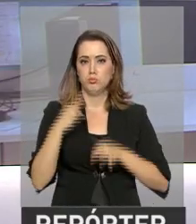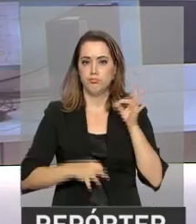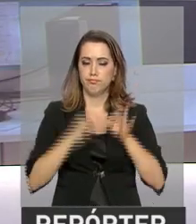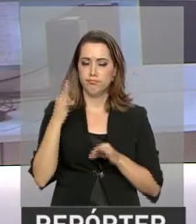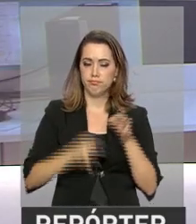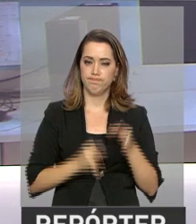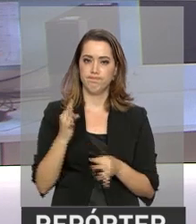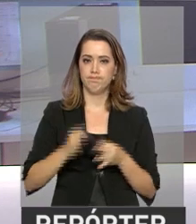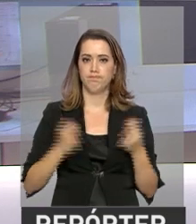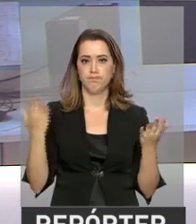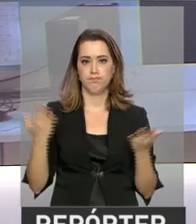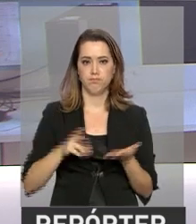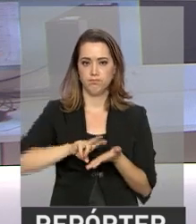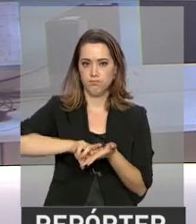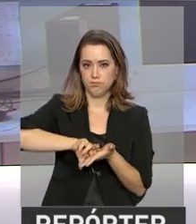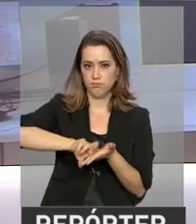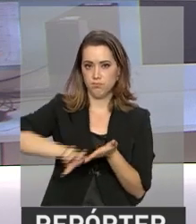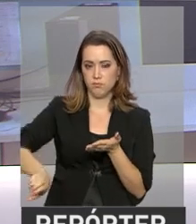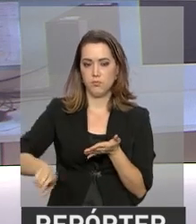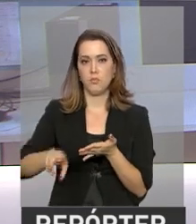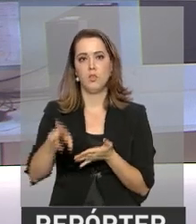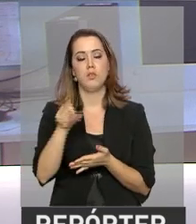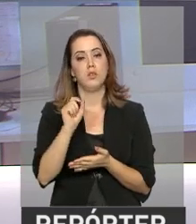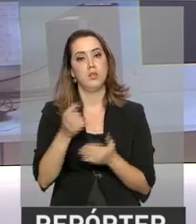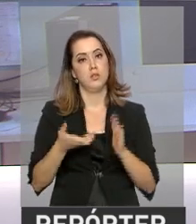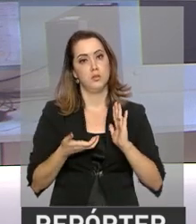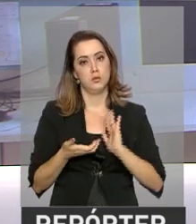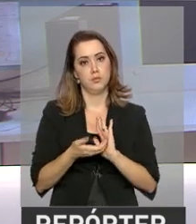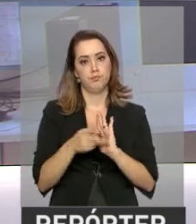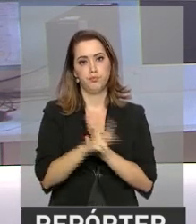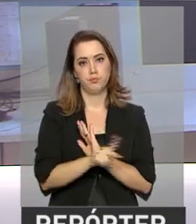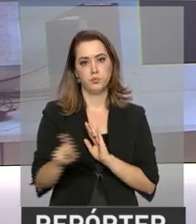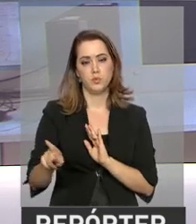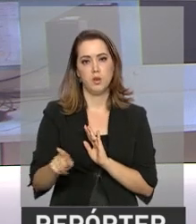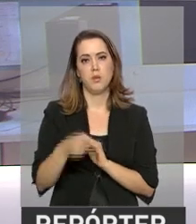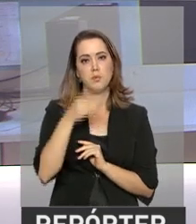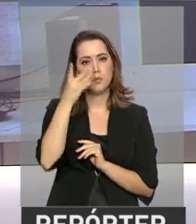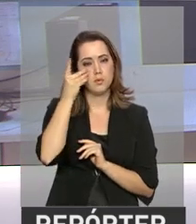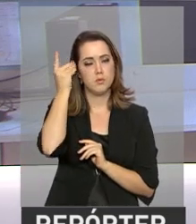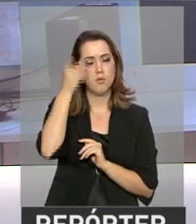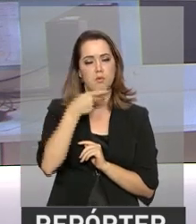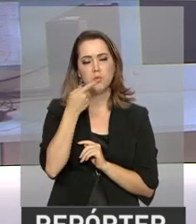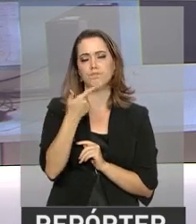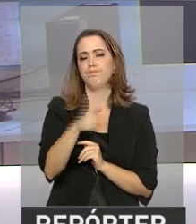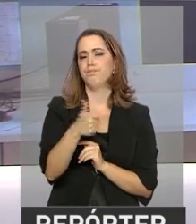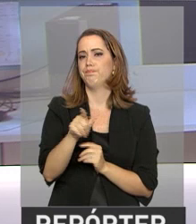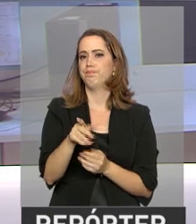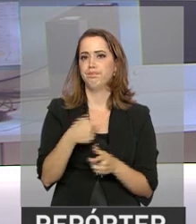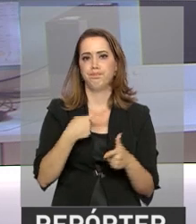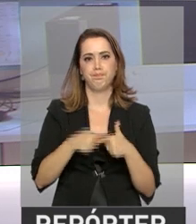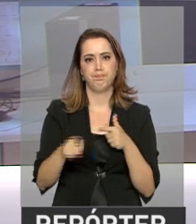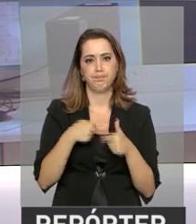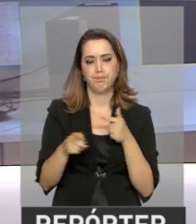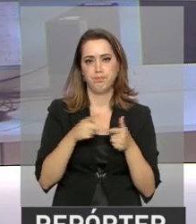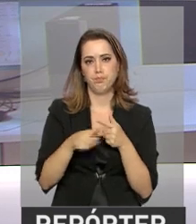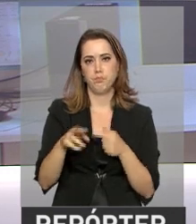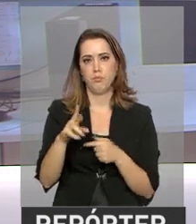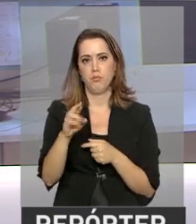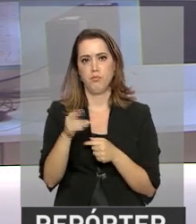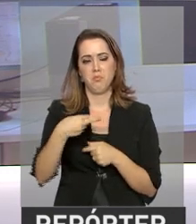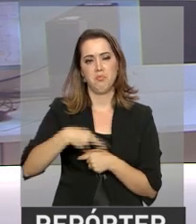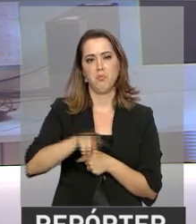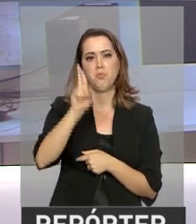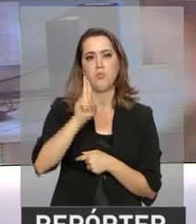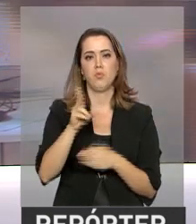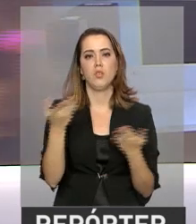de impeachment no Senado, a presidente afastada Dilma Rousseff reafirmou que não cometeu crime de responsabilidade. Os senadores devem